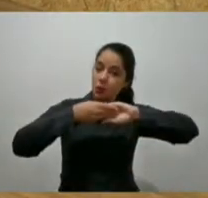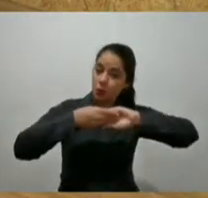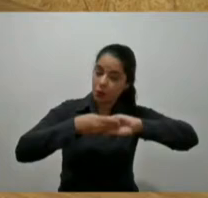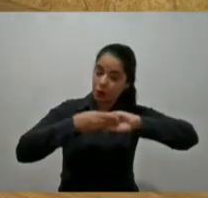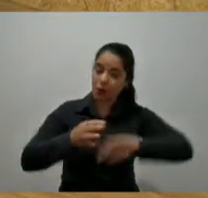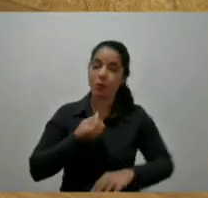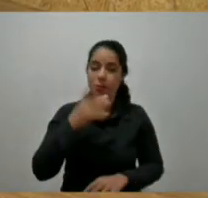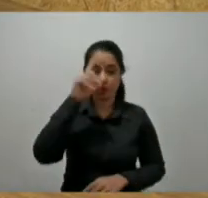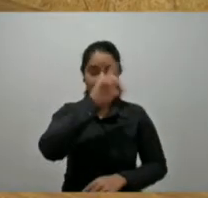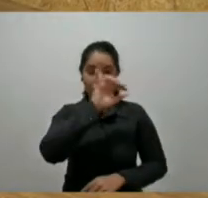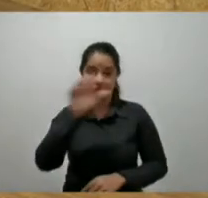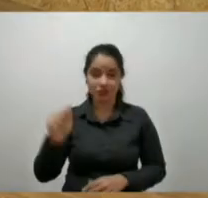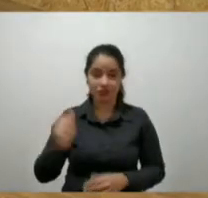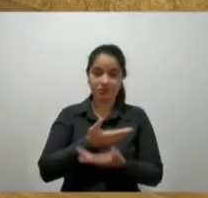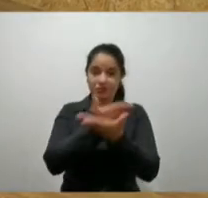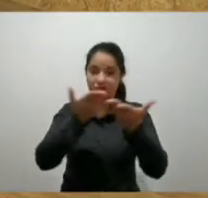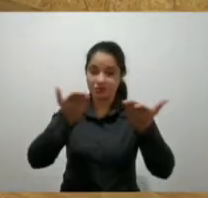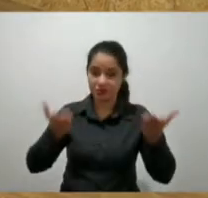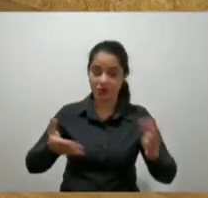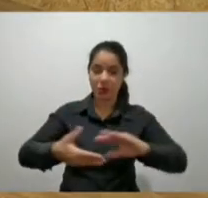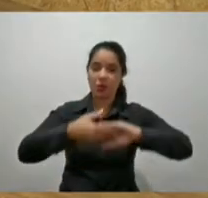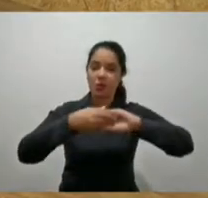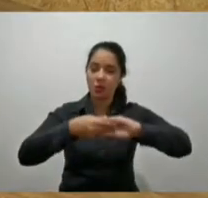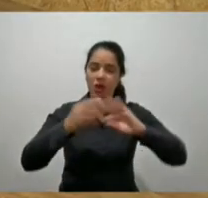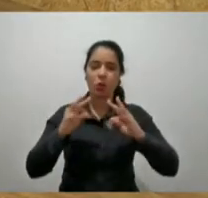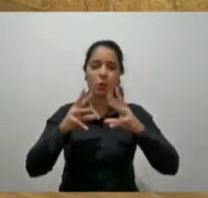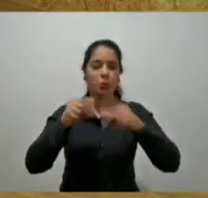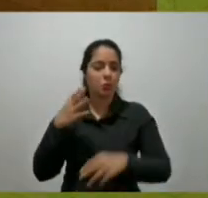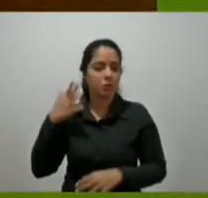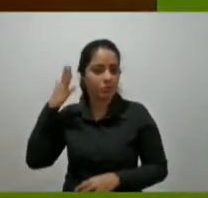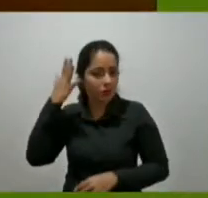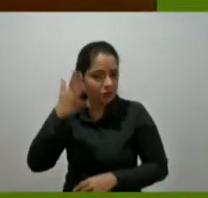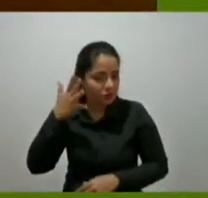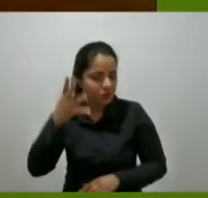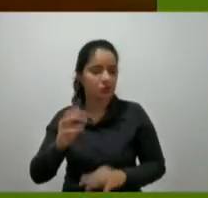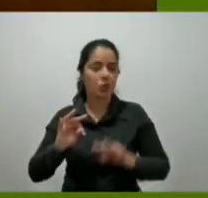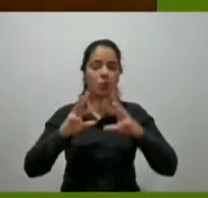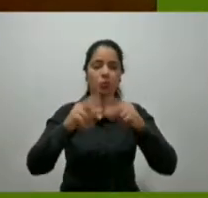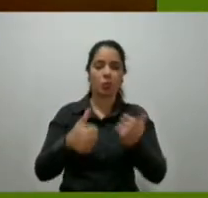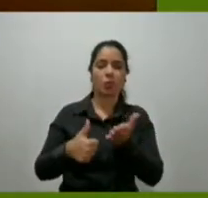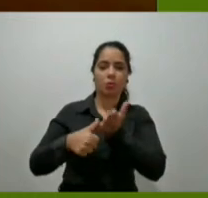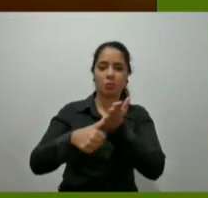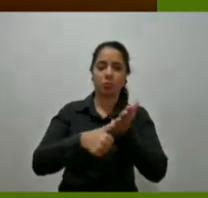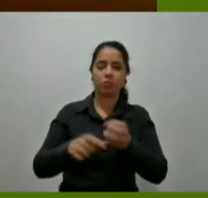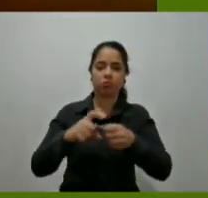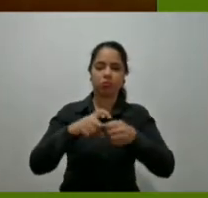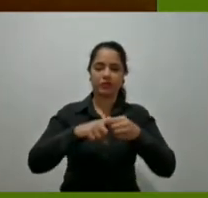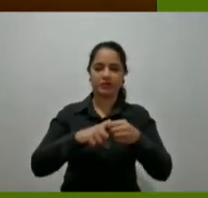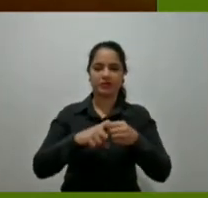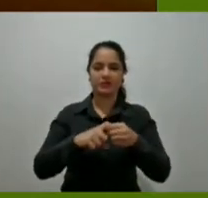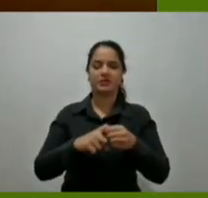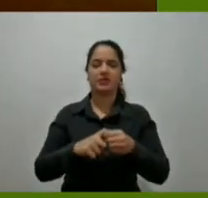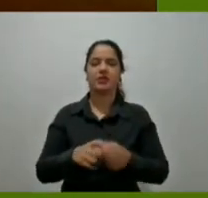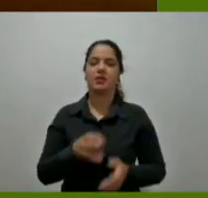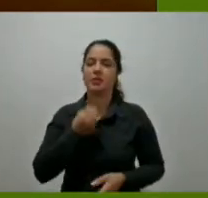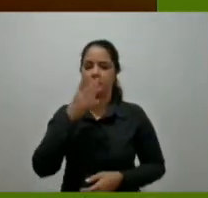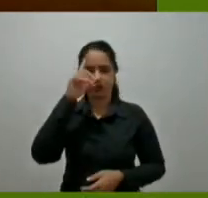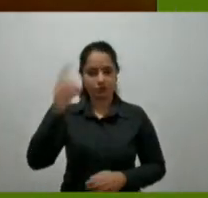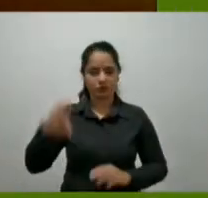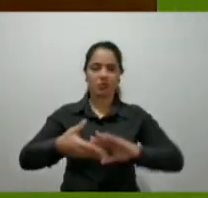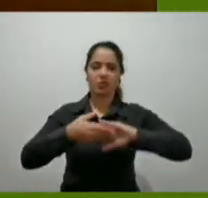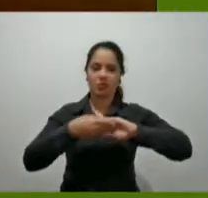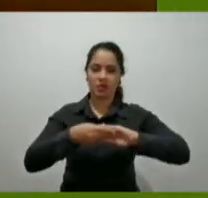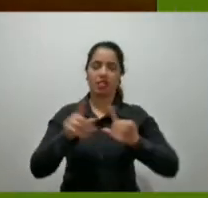IBEF, todos os panelistas que estão hoje participando desse elogiável evento, né, e também a organização que está fazendo